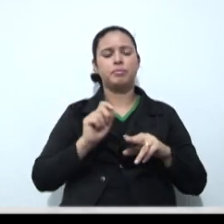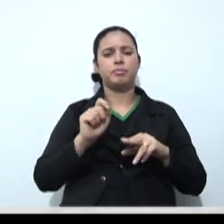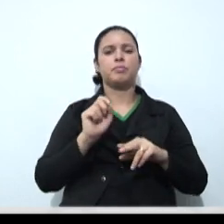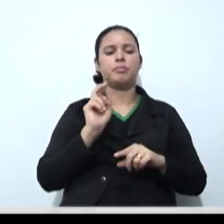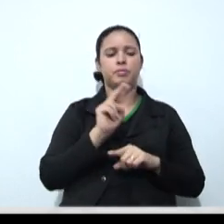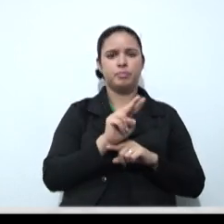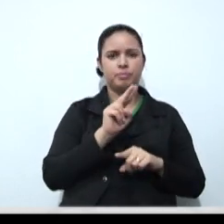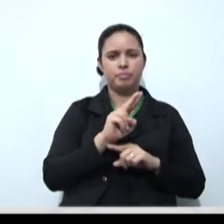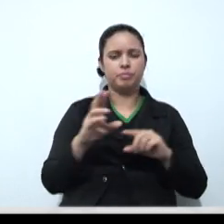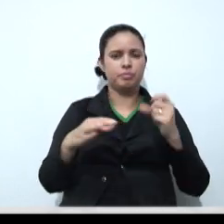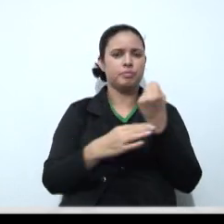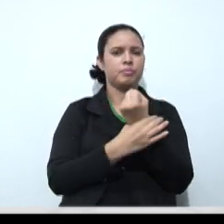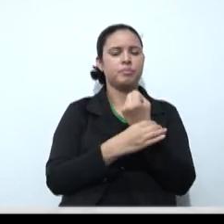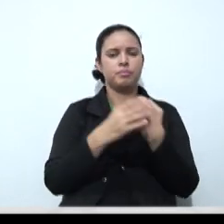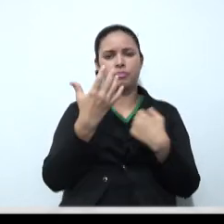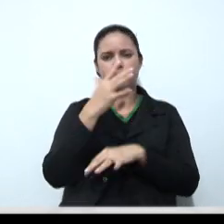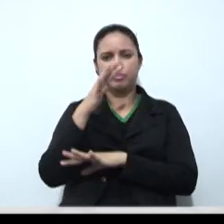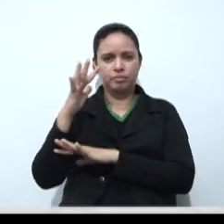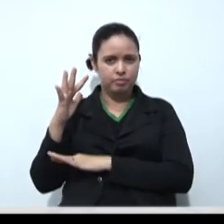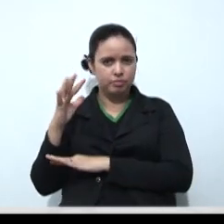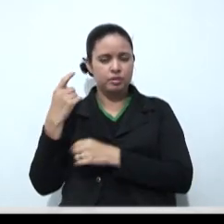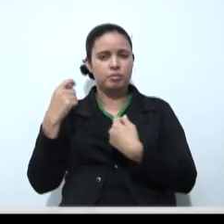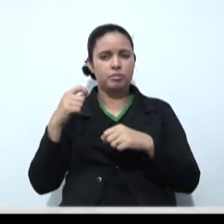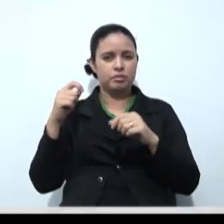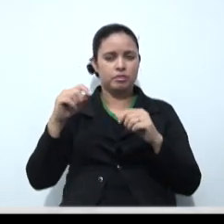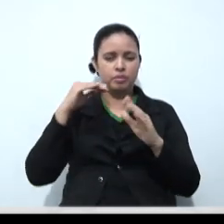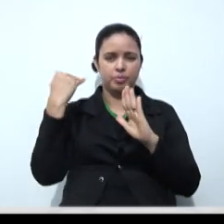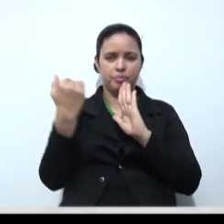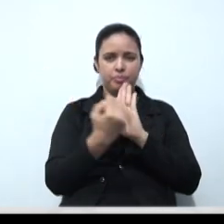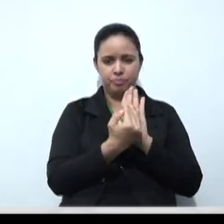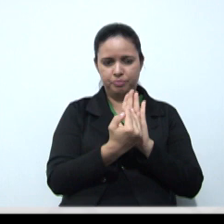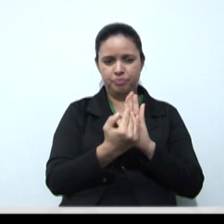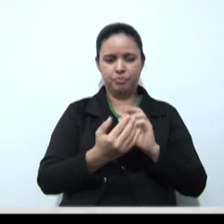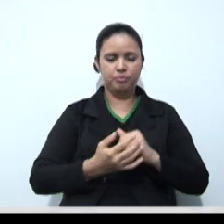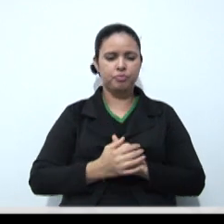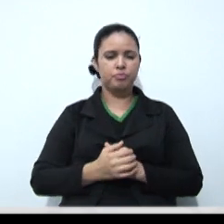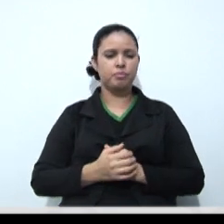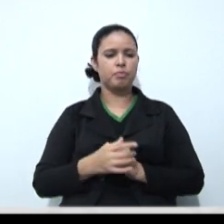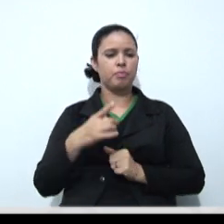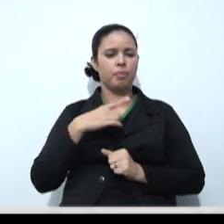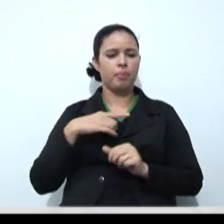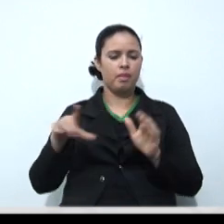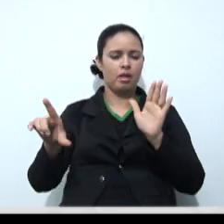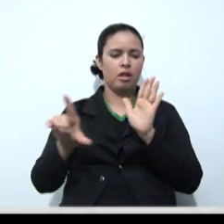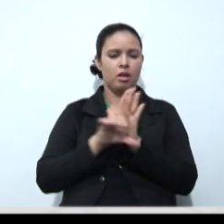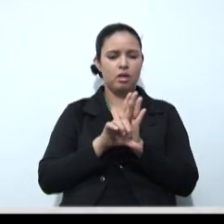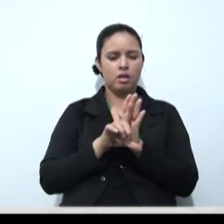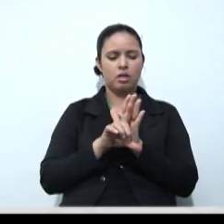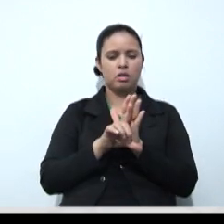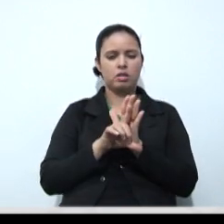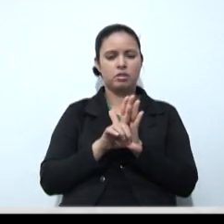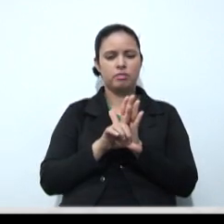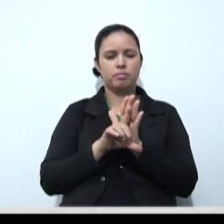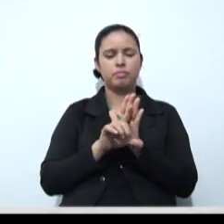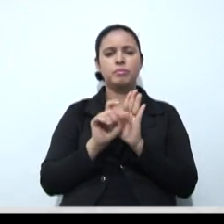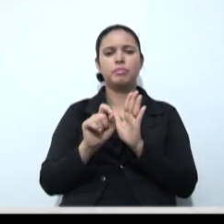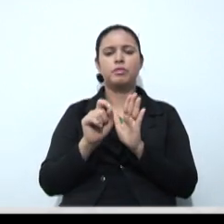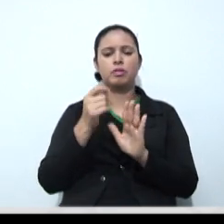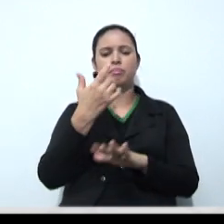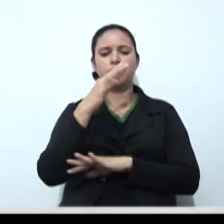país, caso sejam devidamente cumpridas. E aí nós temos a Lei da Fauna Silvestre, né, lá